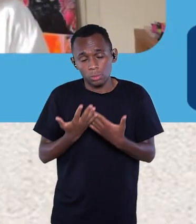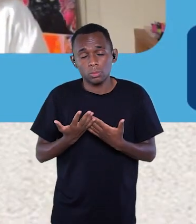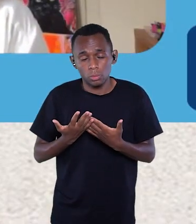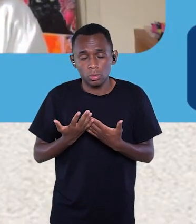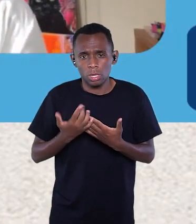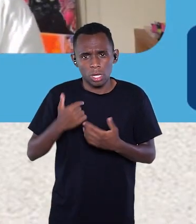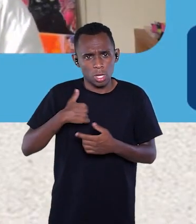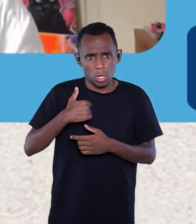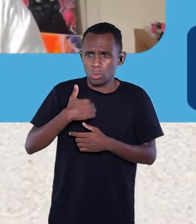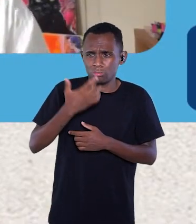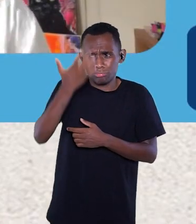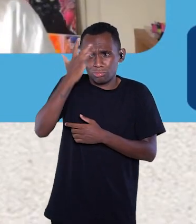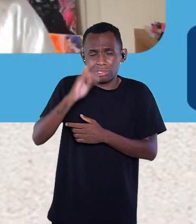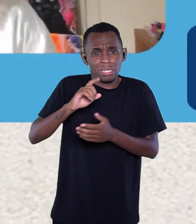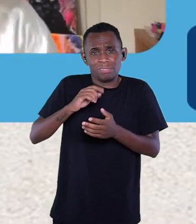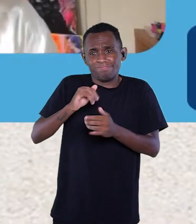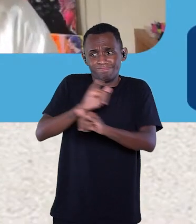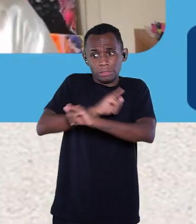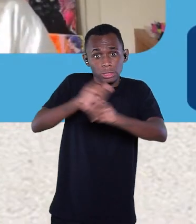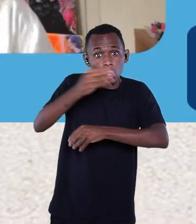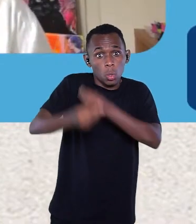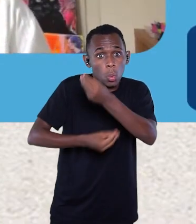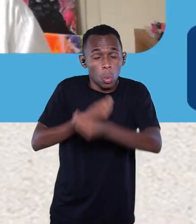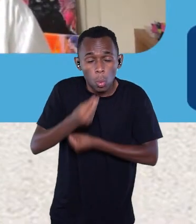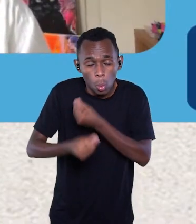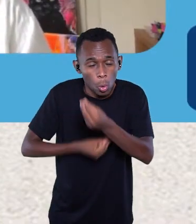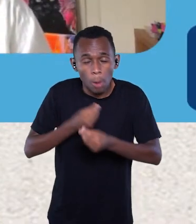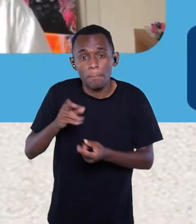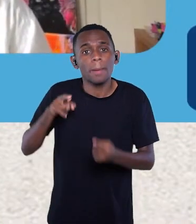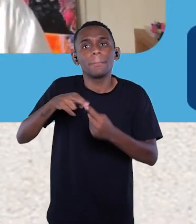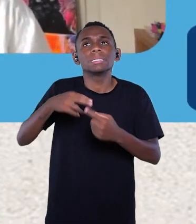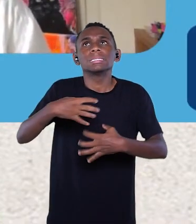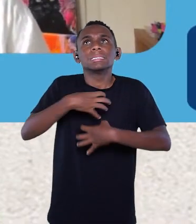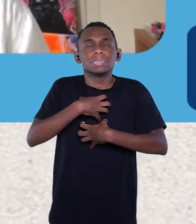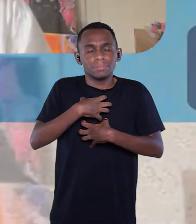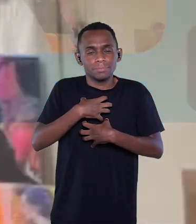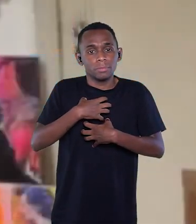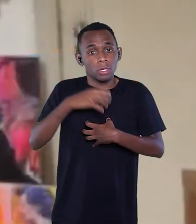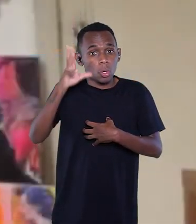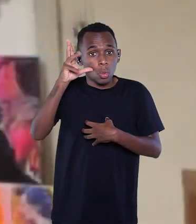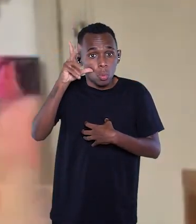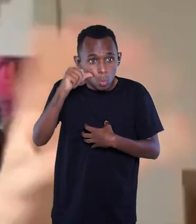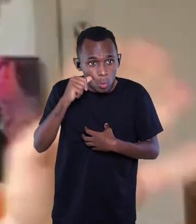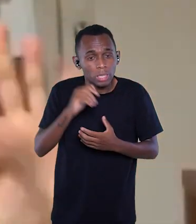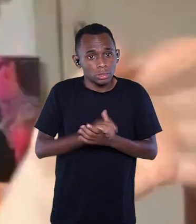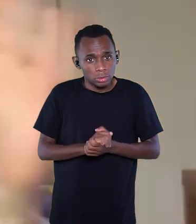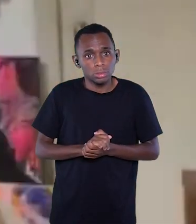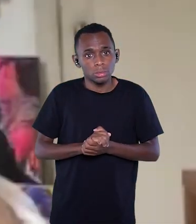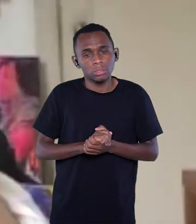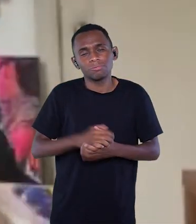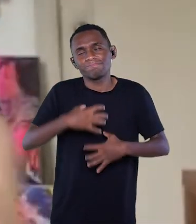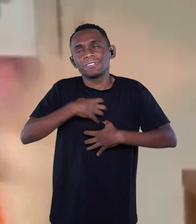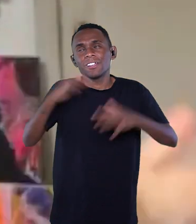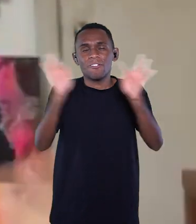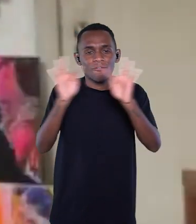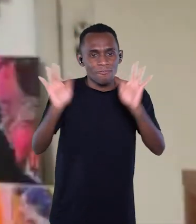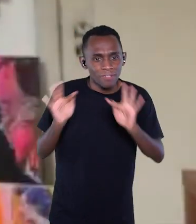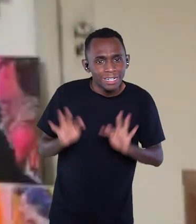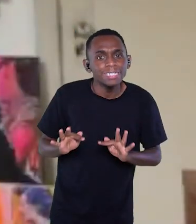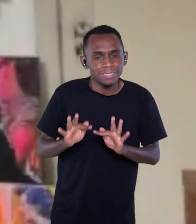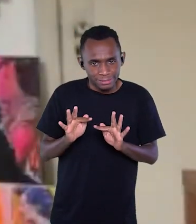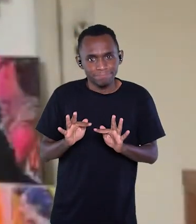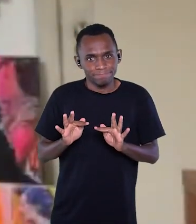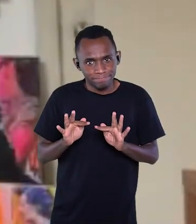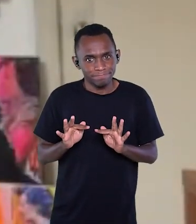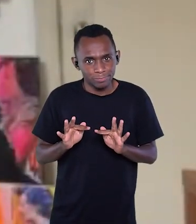Assim, eu nem sei dizer exatamente o que representa, né? Eu fico muito feliz mesmo, assim, foi uma